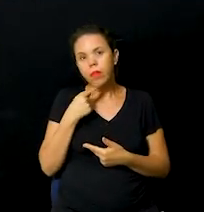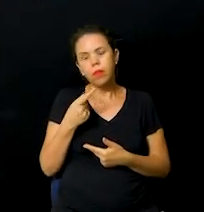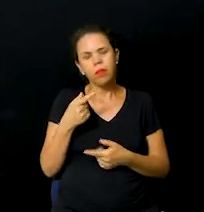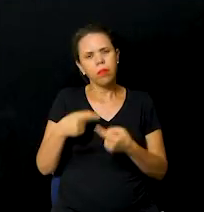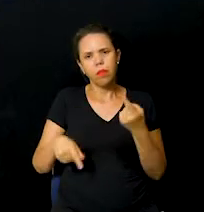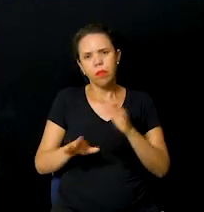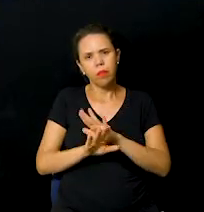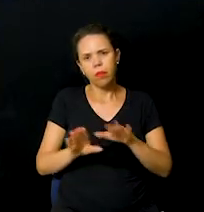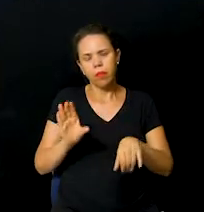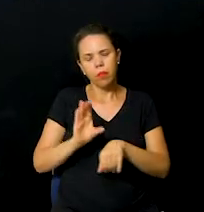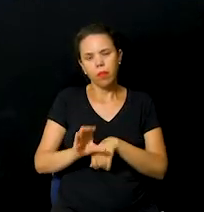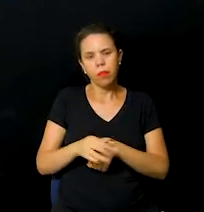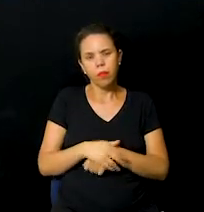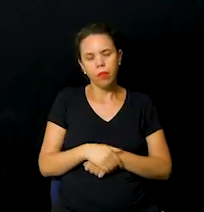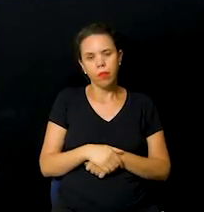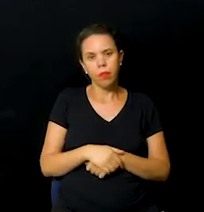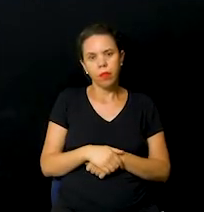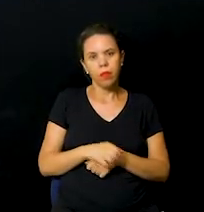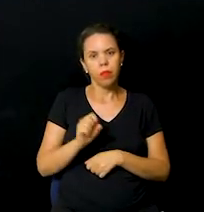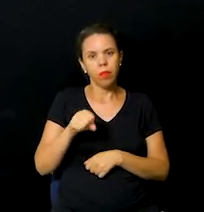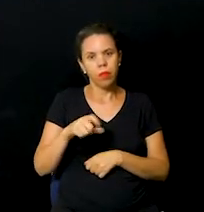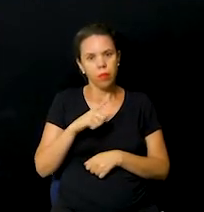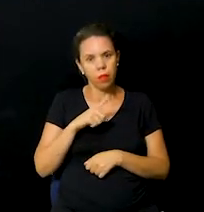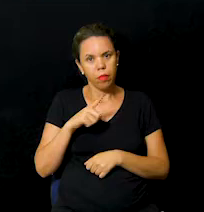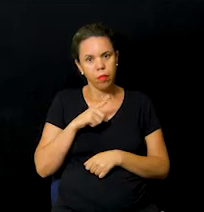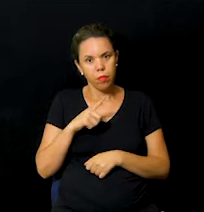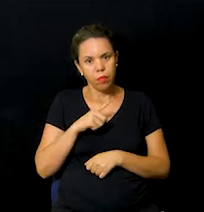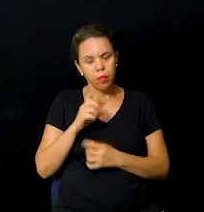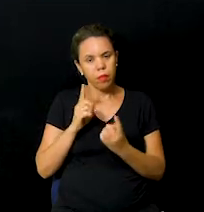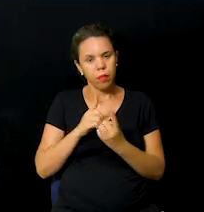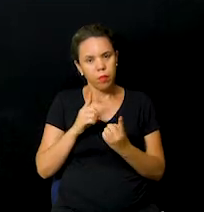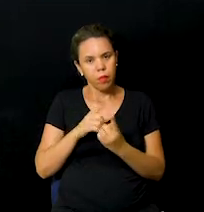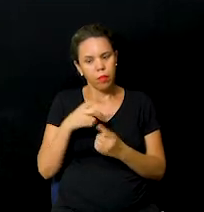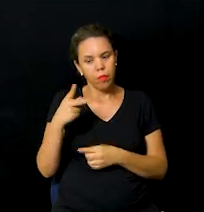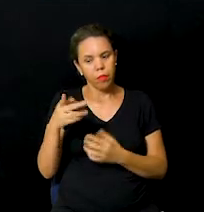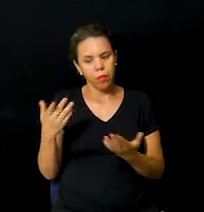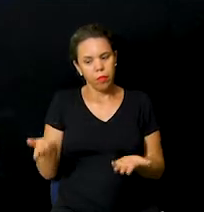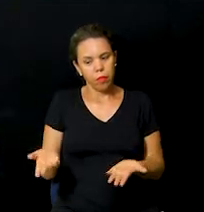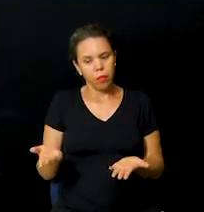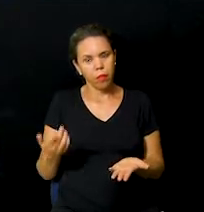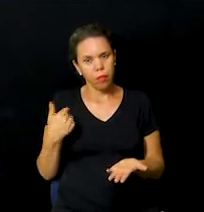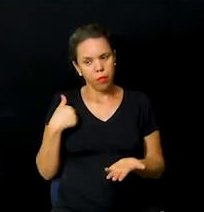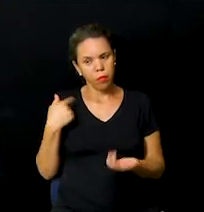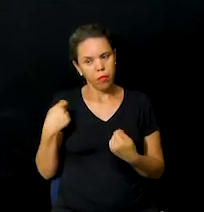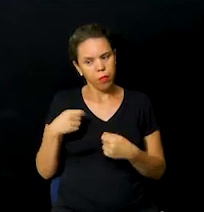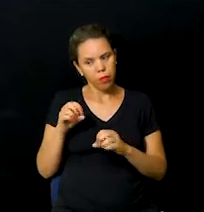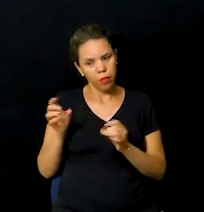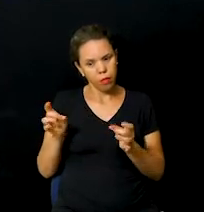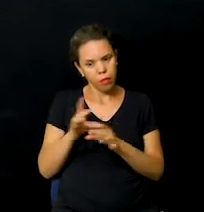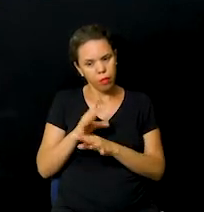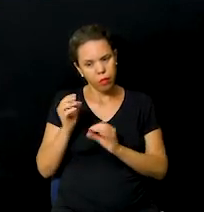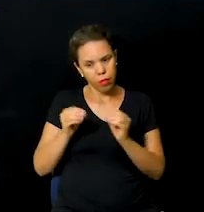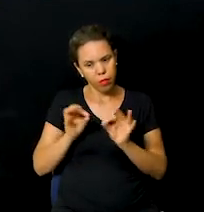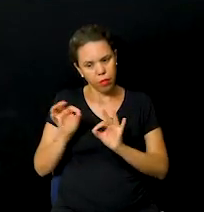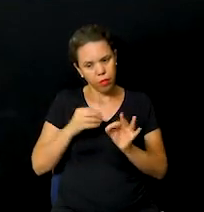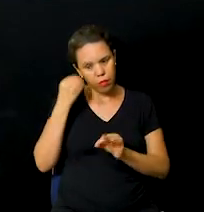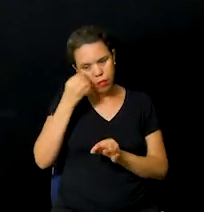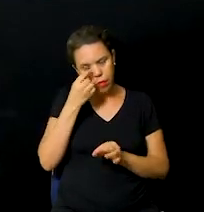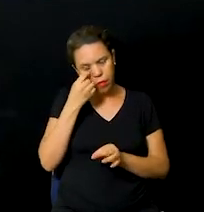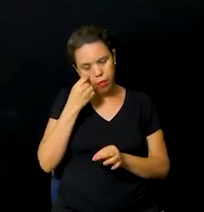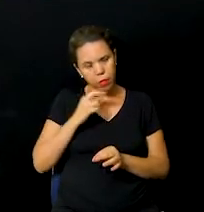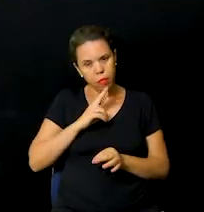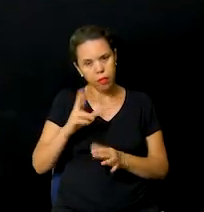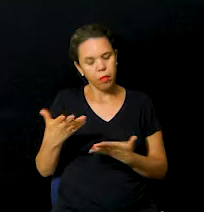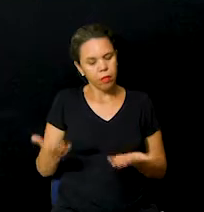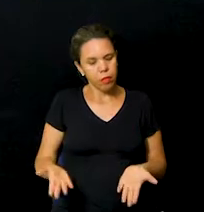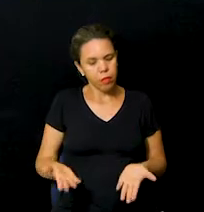que não tem nada a ver com o curso, mas sim que tem a ver com o atendimento dela. E eu tenho que estar pronta para poder respondê-la.